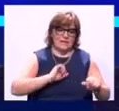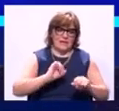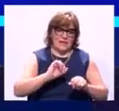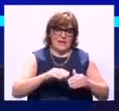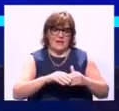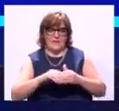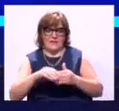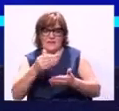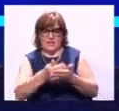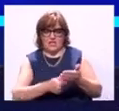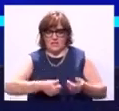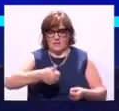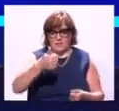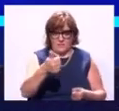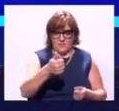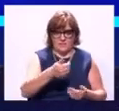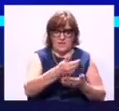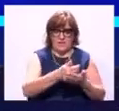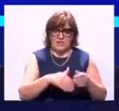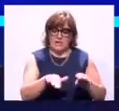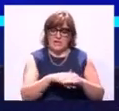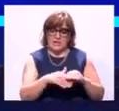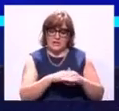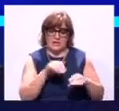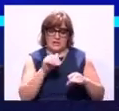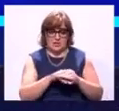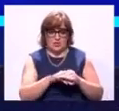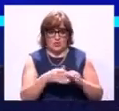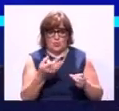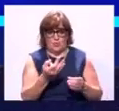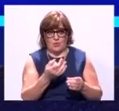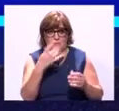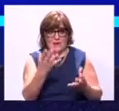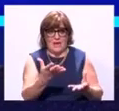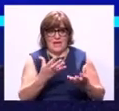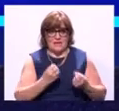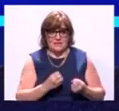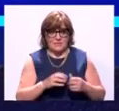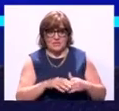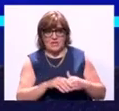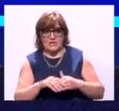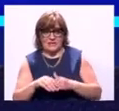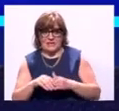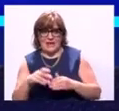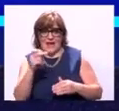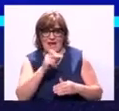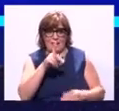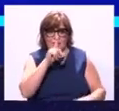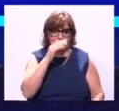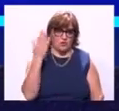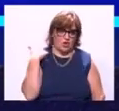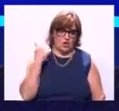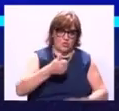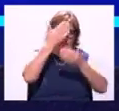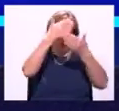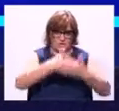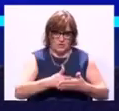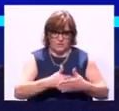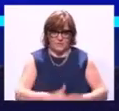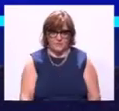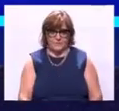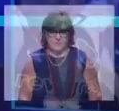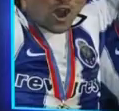líder da lista B, de uma lista candidata às eleições do Futebol Porto. Amanhã recebemos aqui o líder da lista A, Jorge Bruno Pinto da Costa. Boa noite.